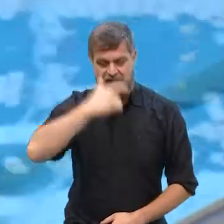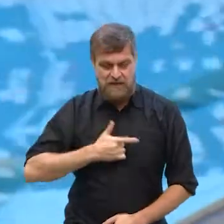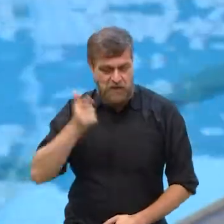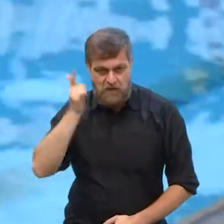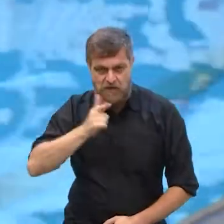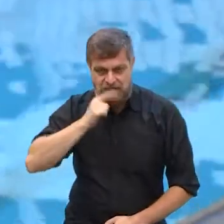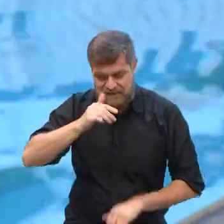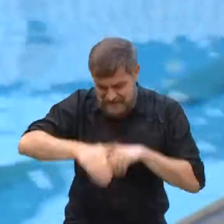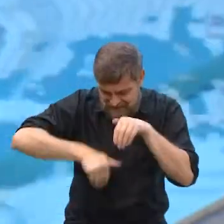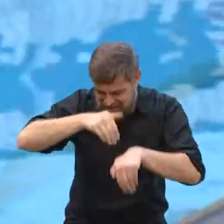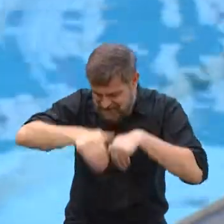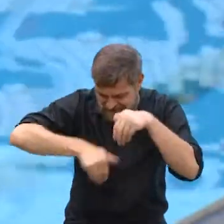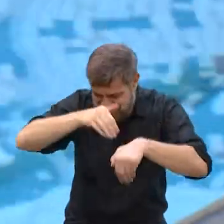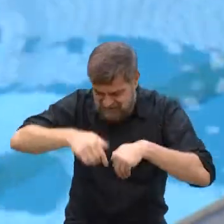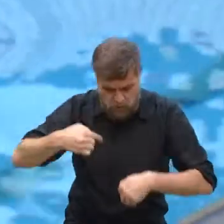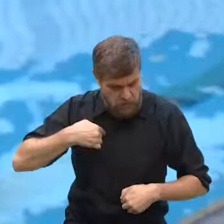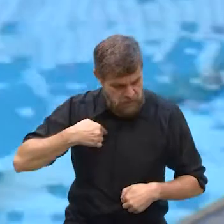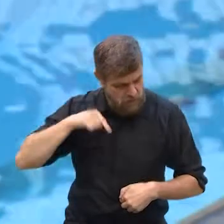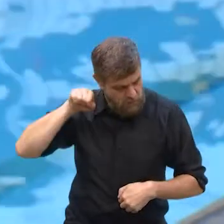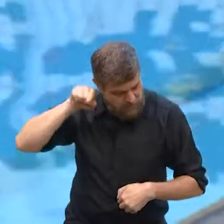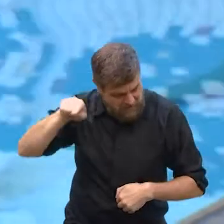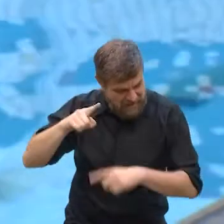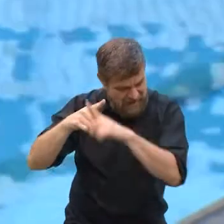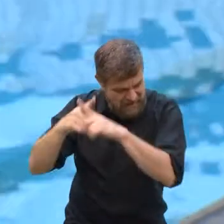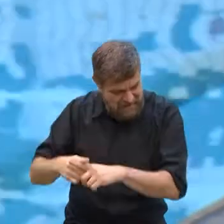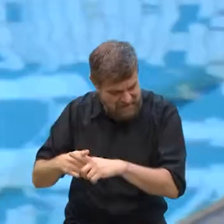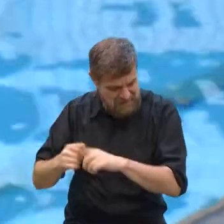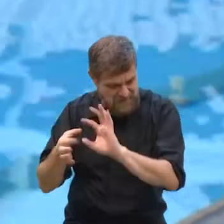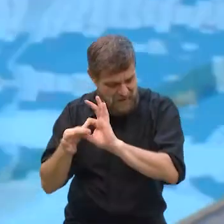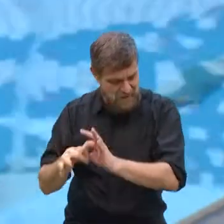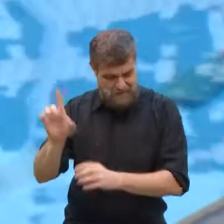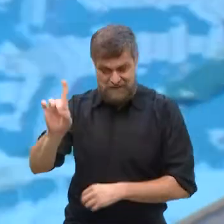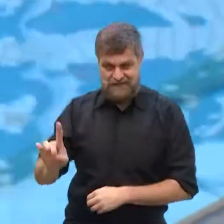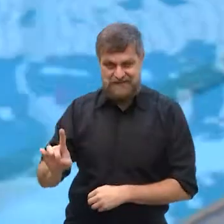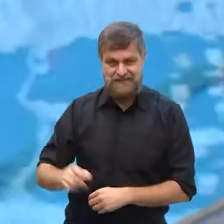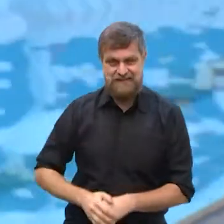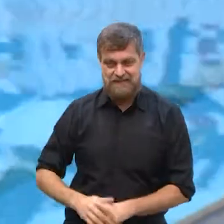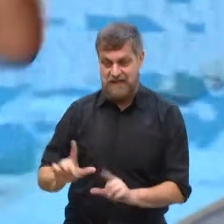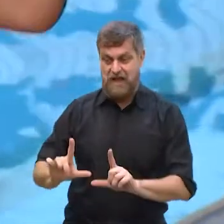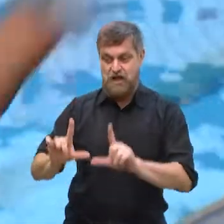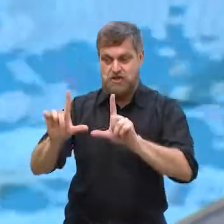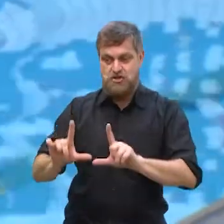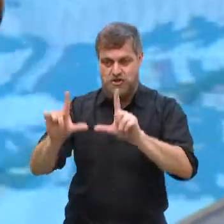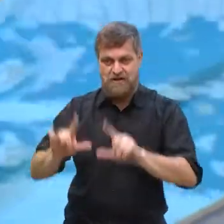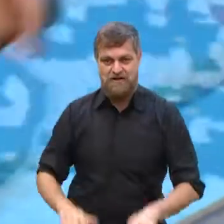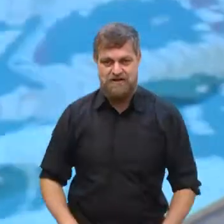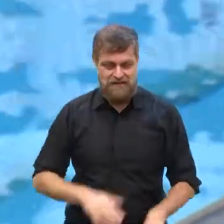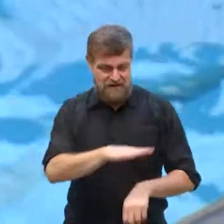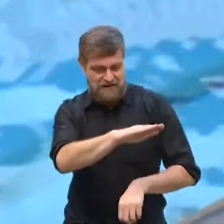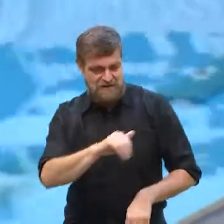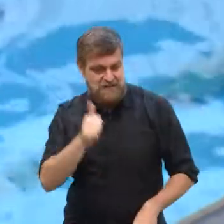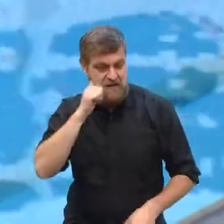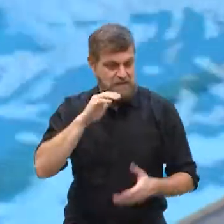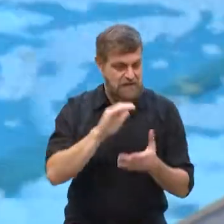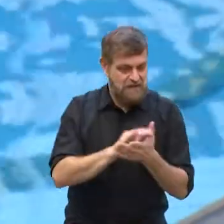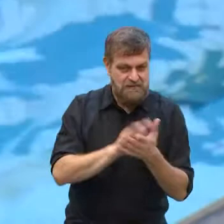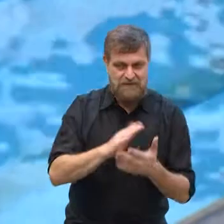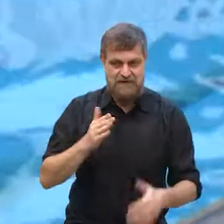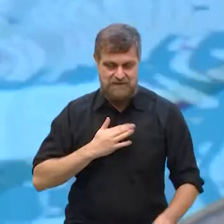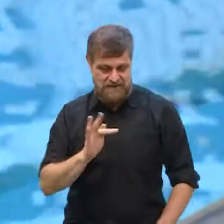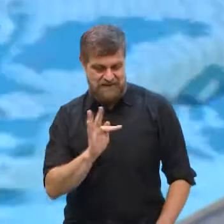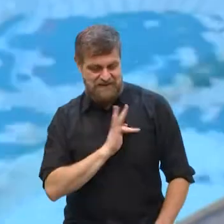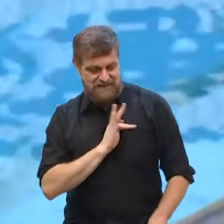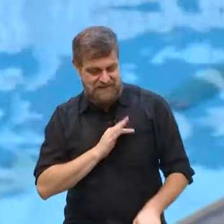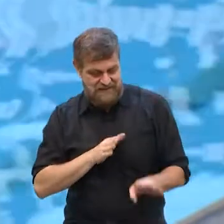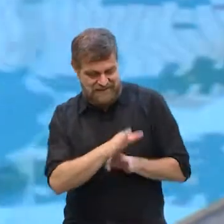garantidos na natação, né? Falando da natação, estamos garantidos em Tóquio. E aí na hora eu já falei em casa, falei com a minha esposa, mandei pro meu treinador,